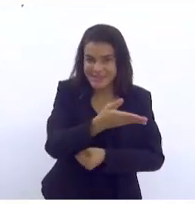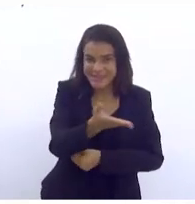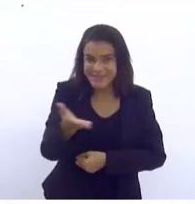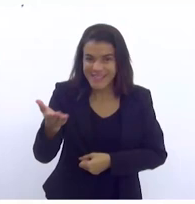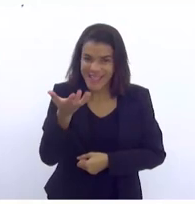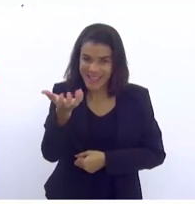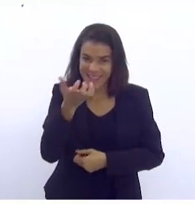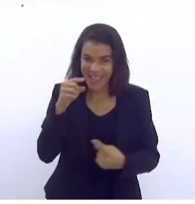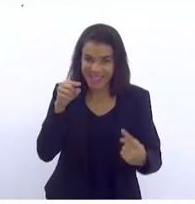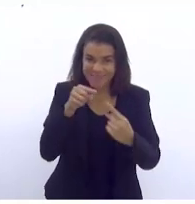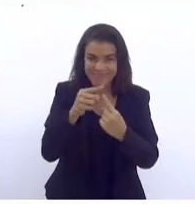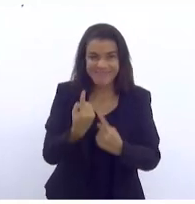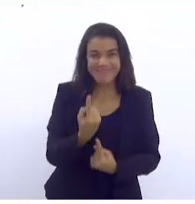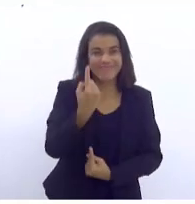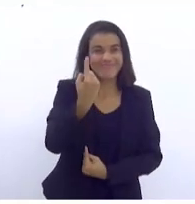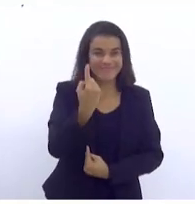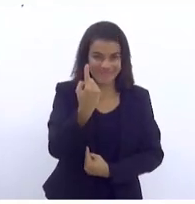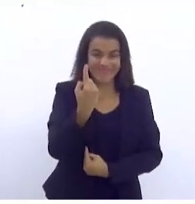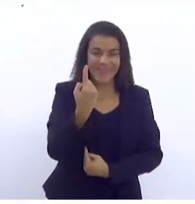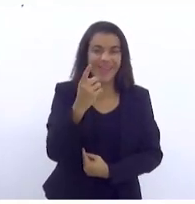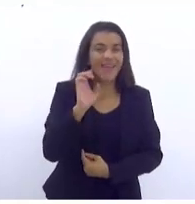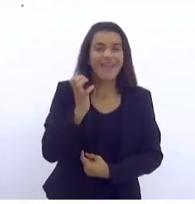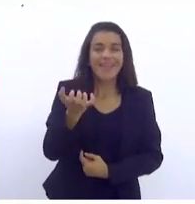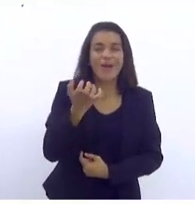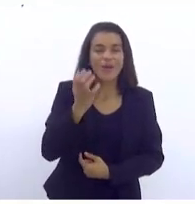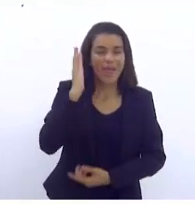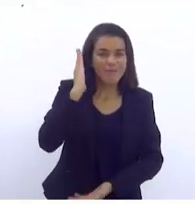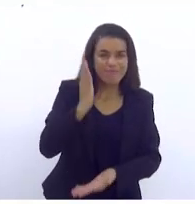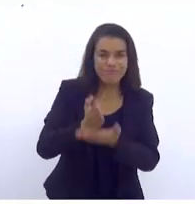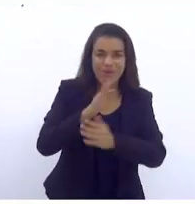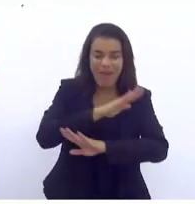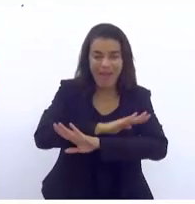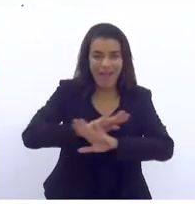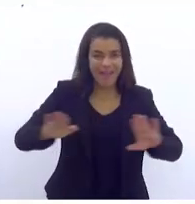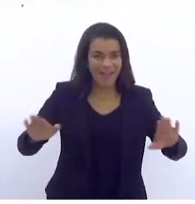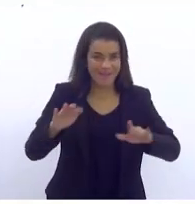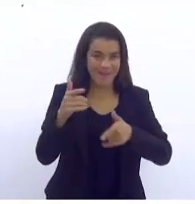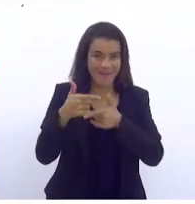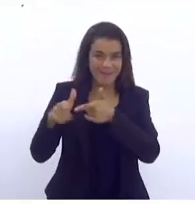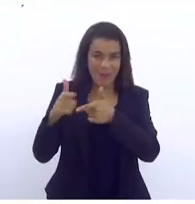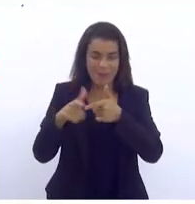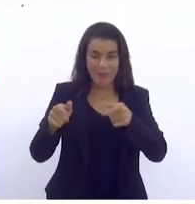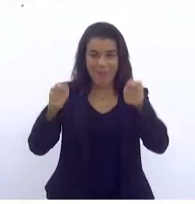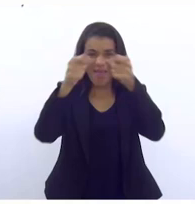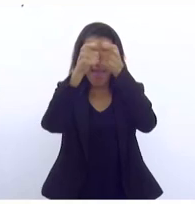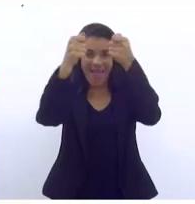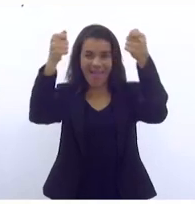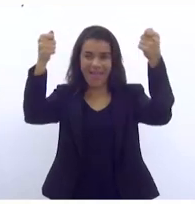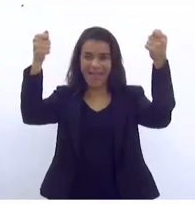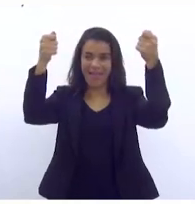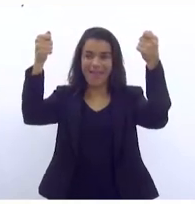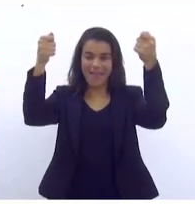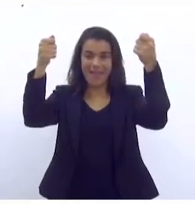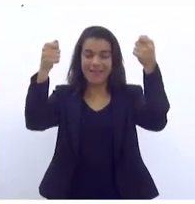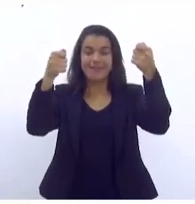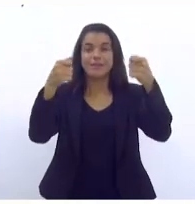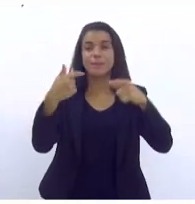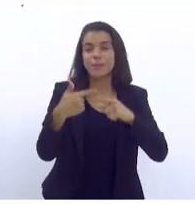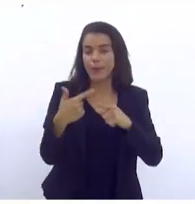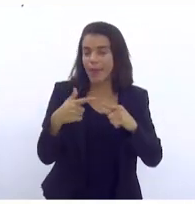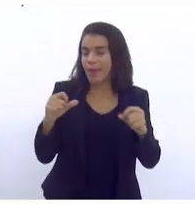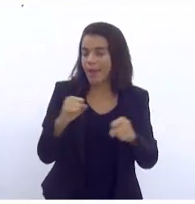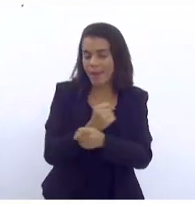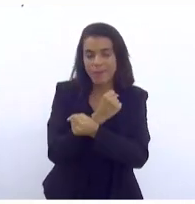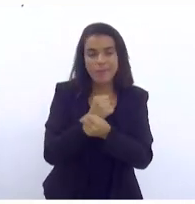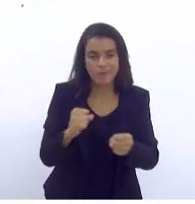quer a mesma coisa né a gente quer acabar com todos esses problemas que estão aqui nas faixas que eu tô vendo na frente porque realmente é inadmissível